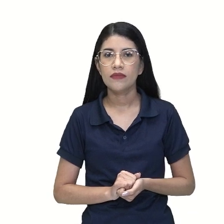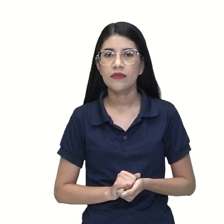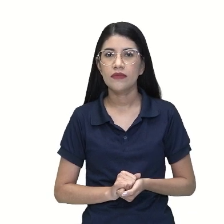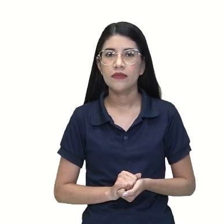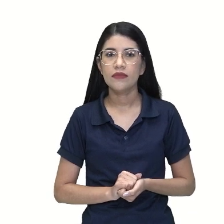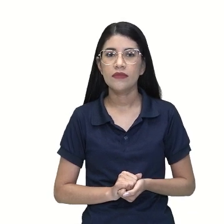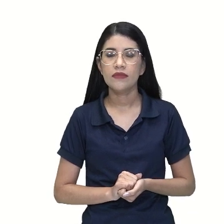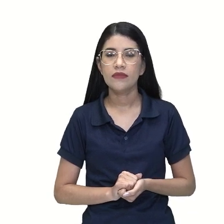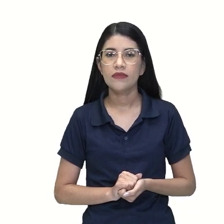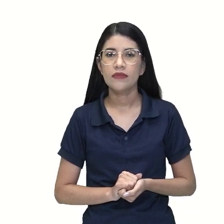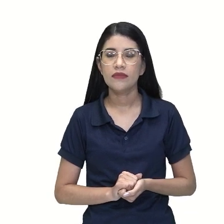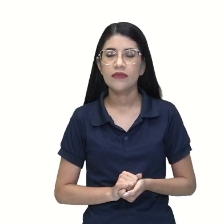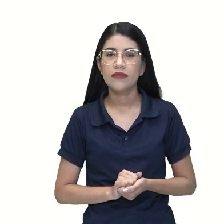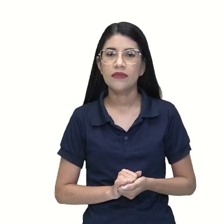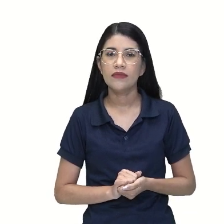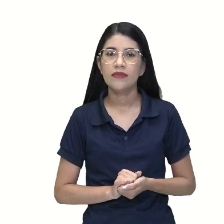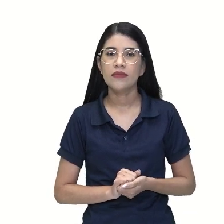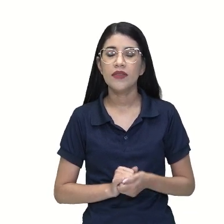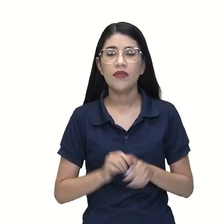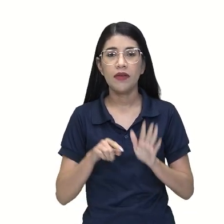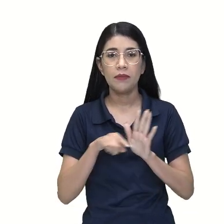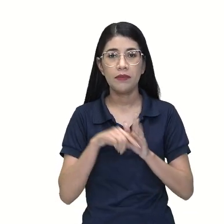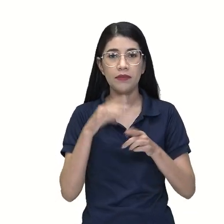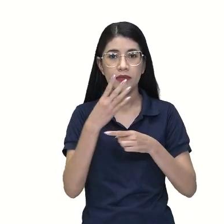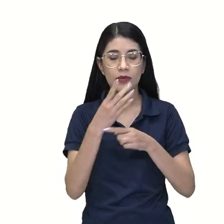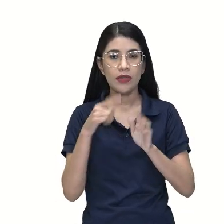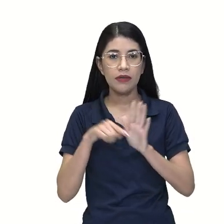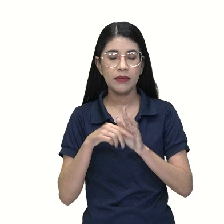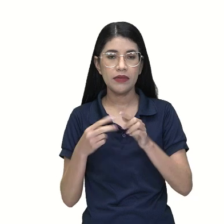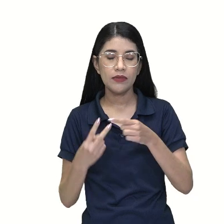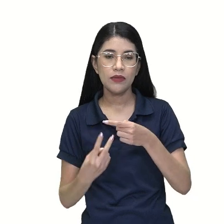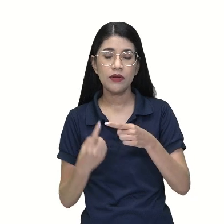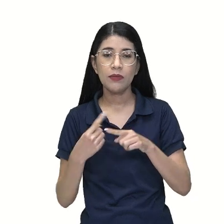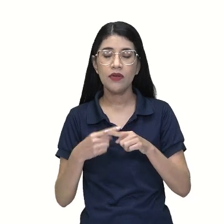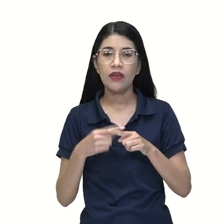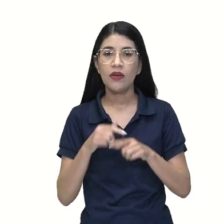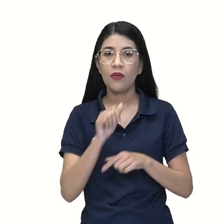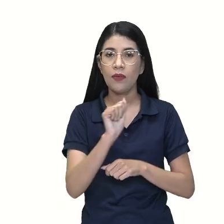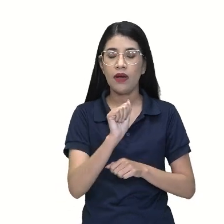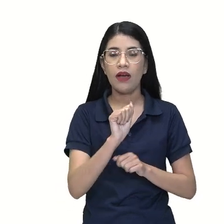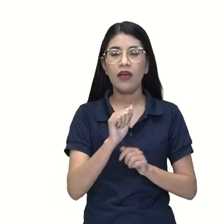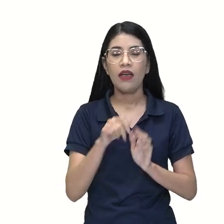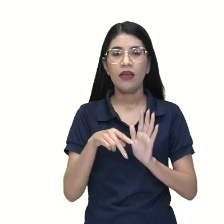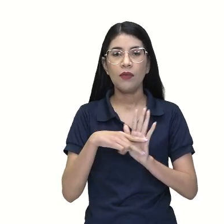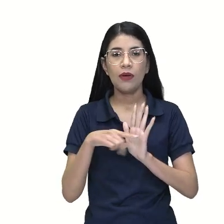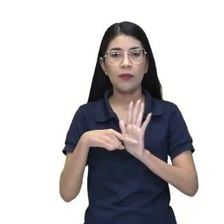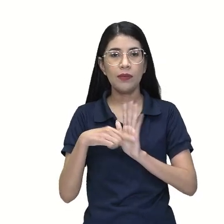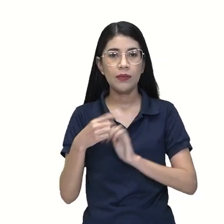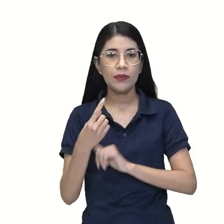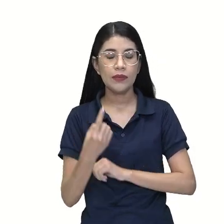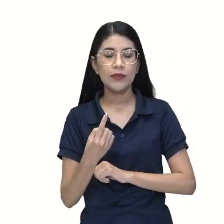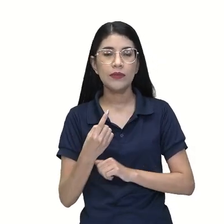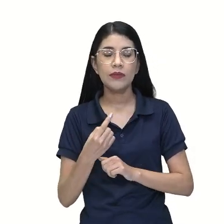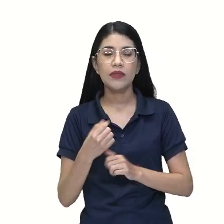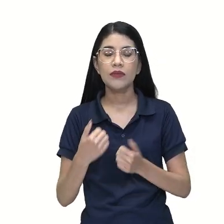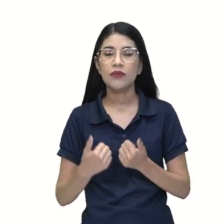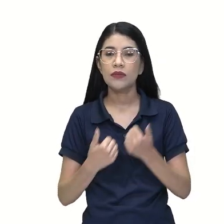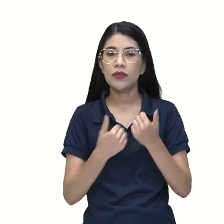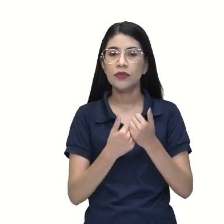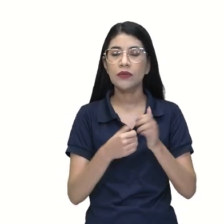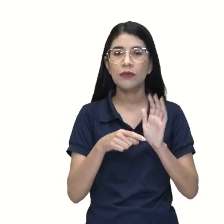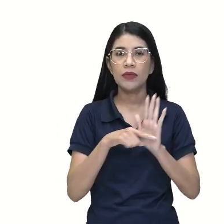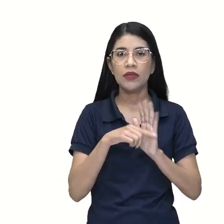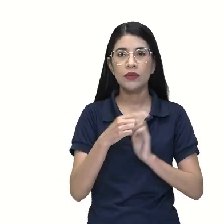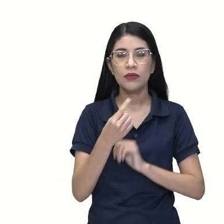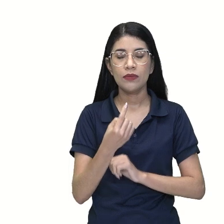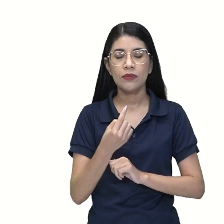não, é negativo mesmo, tá certo, porque o a ele vale menos 1. Então, no lugar de a, eu vou substituir menos 1.